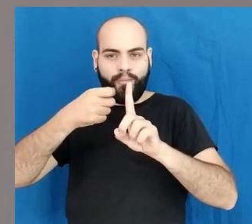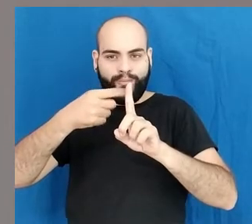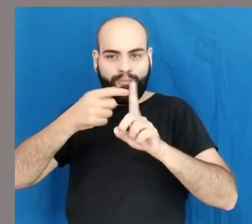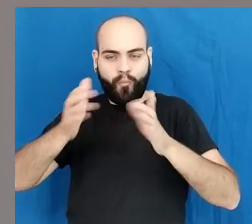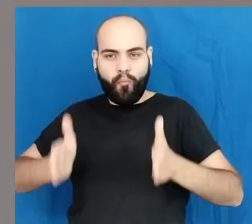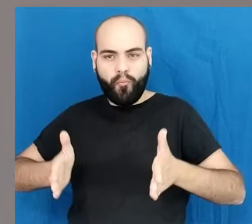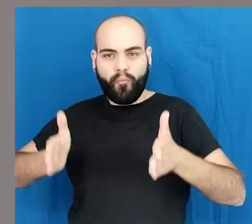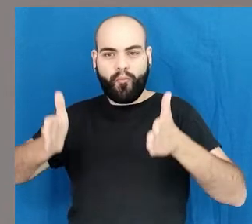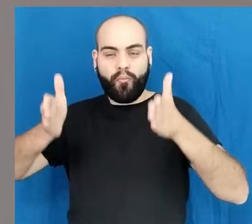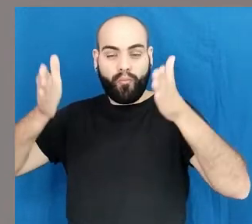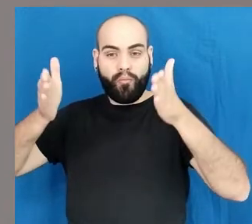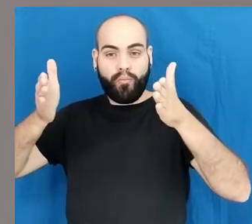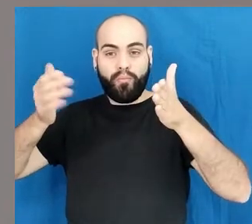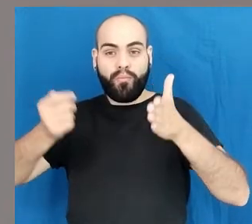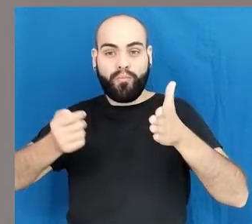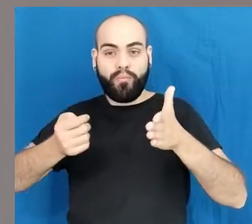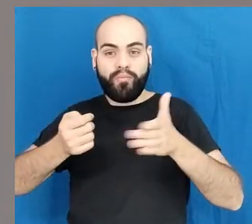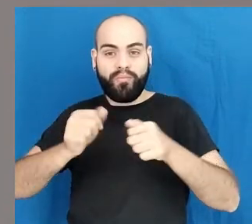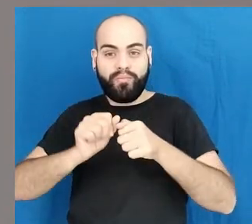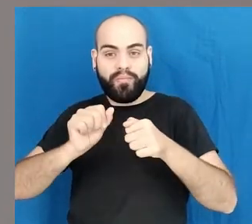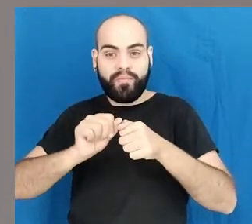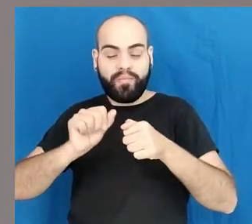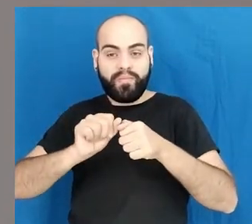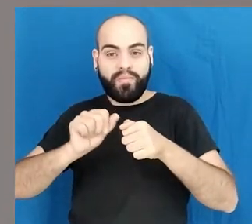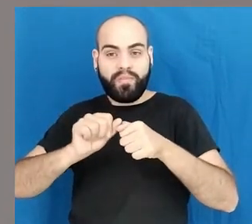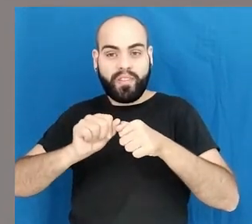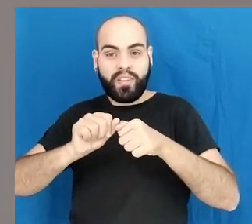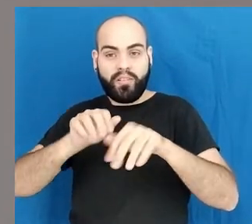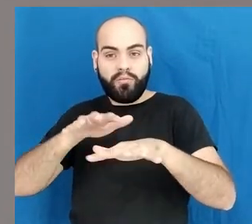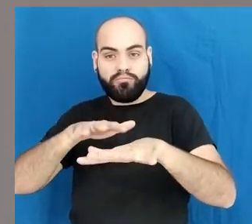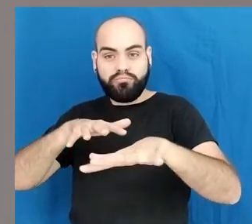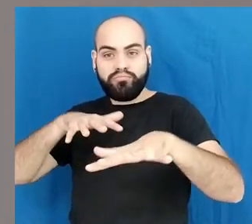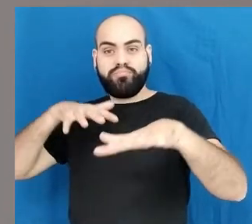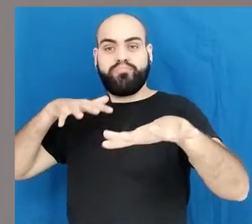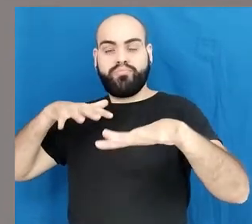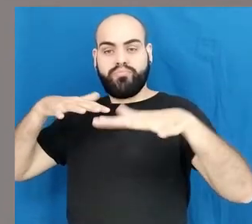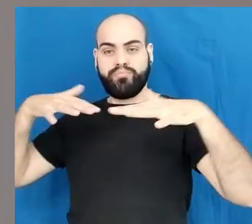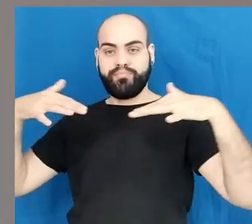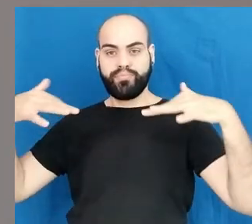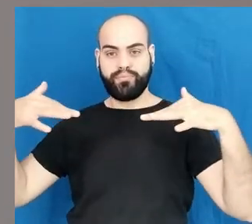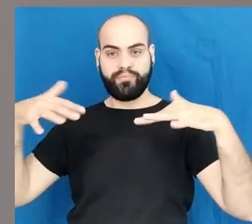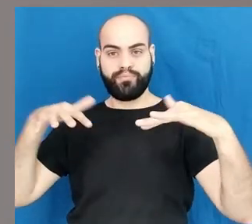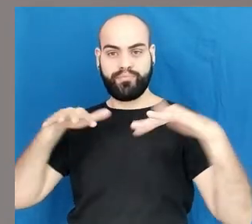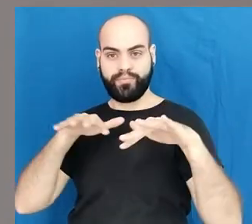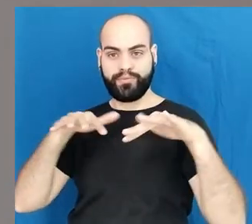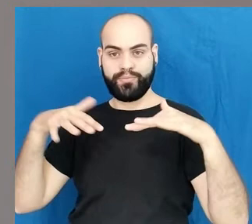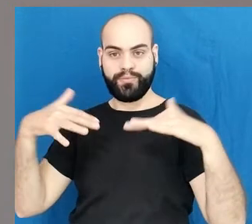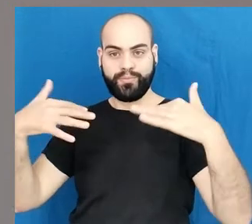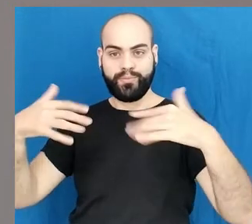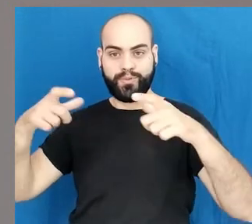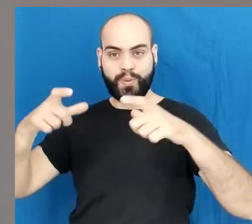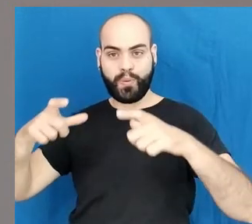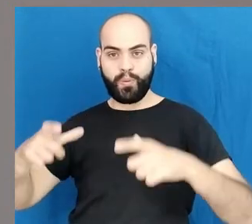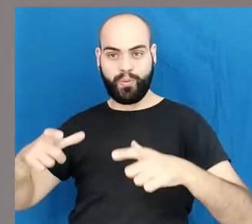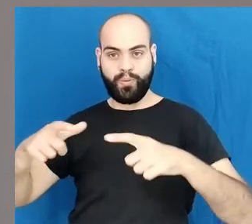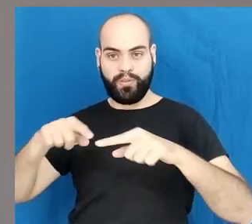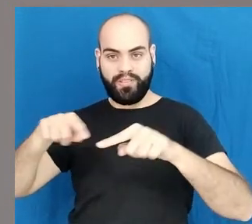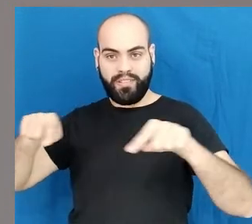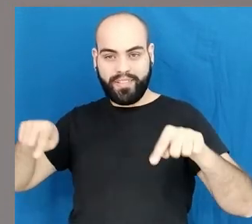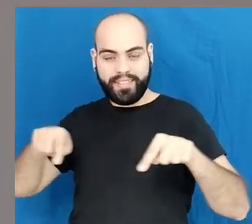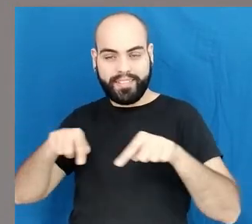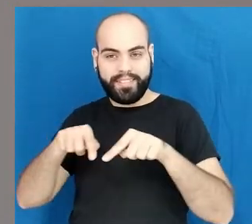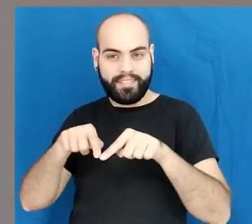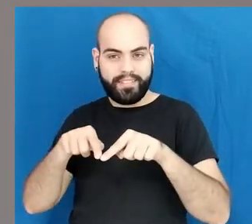ele consegue, com isso, quase que inserir um auditório dentro de um espaço circular